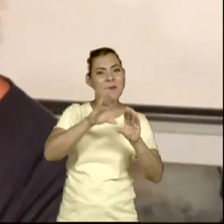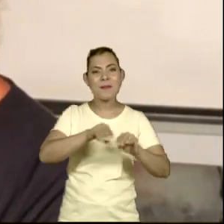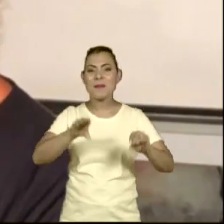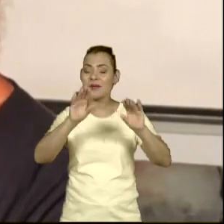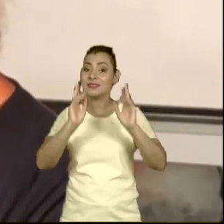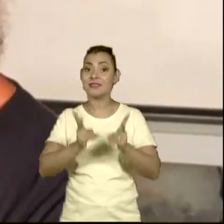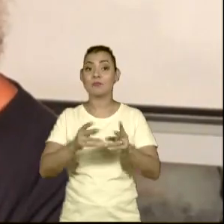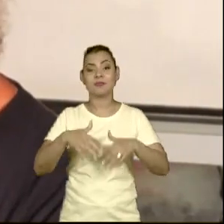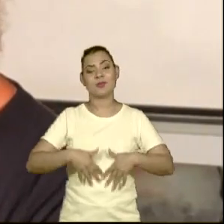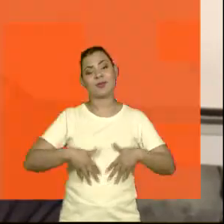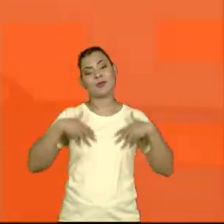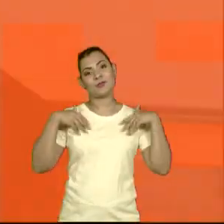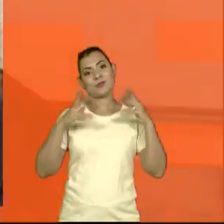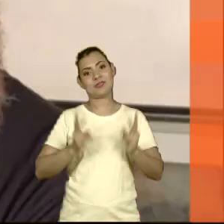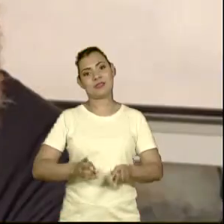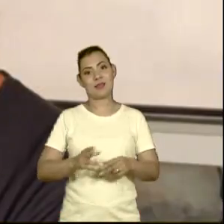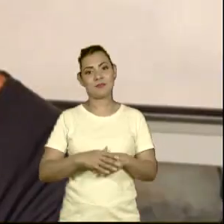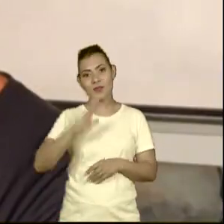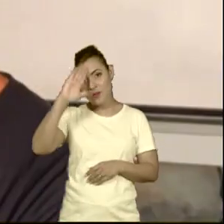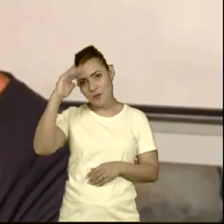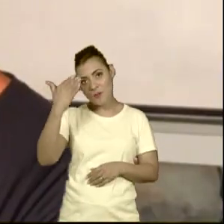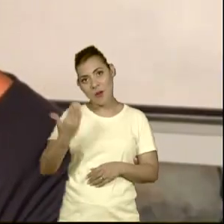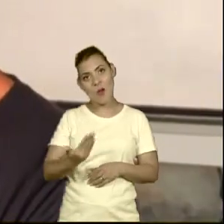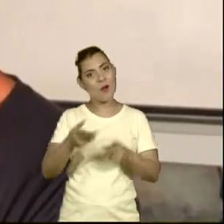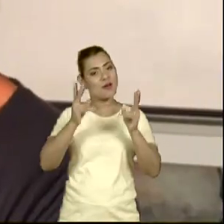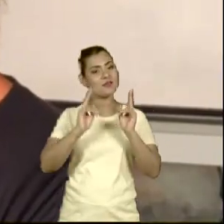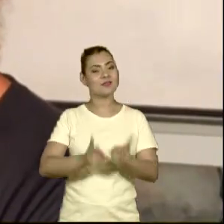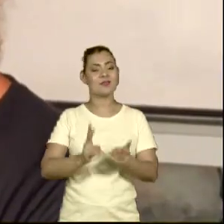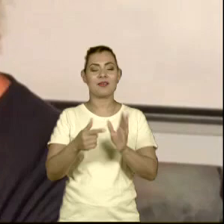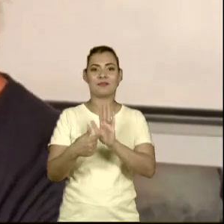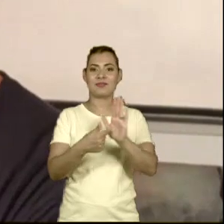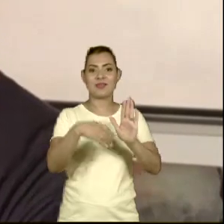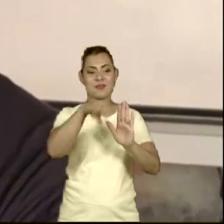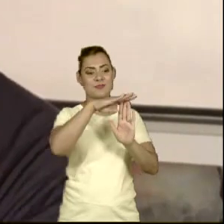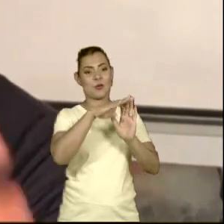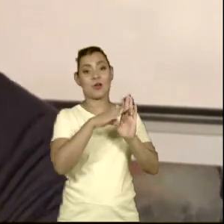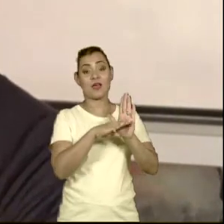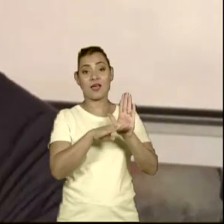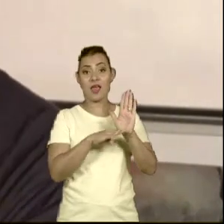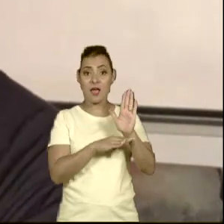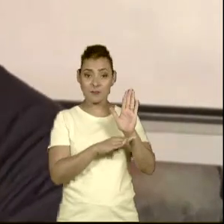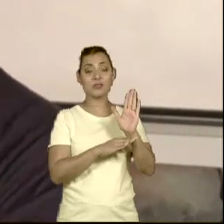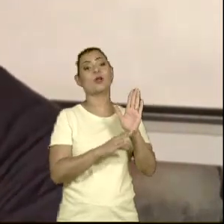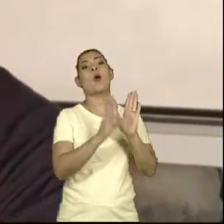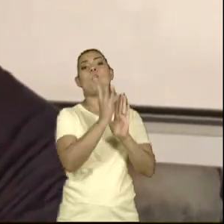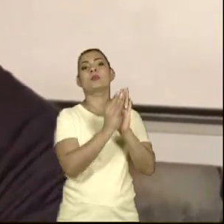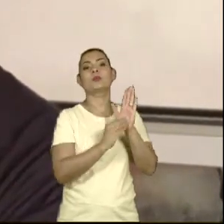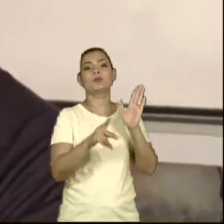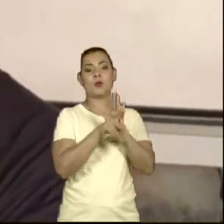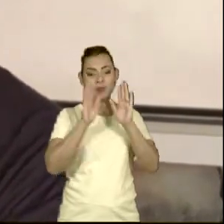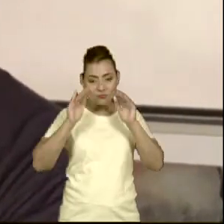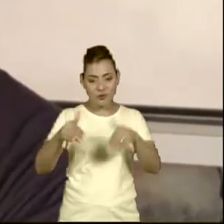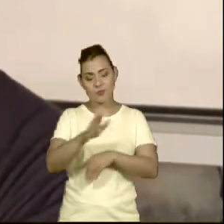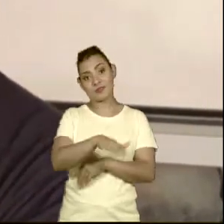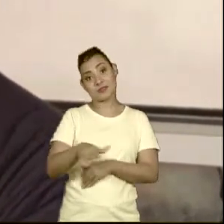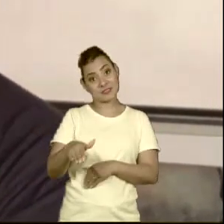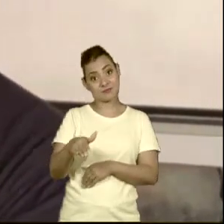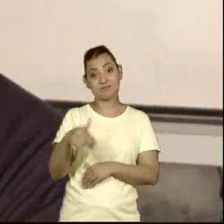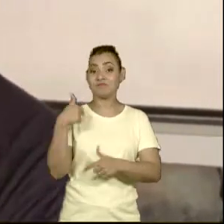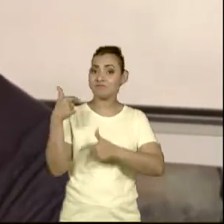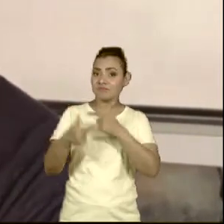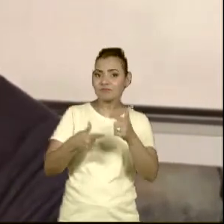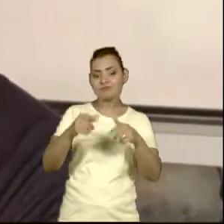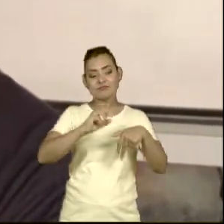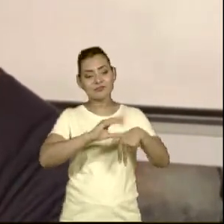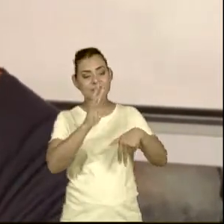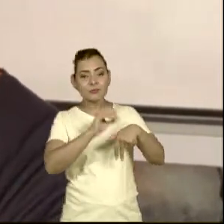eu tenho muito orgulho disso, cara. É uma honra sempre falar de programas com conteúdo voltado para a criança, né? Então, se a gente vai falar de programação